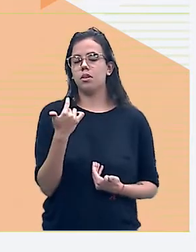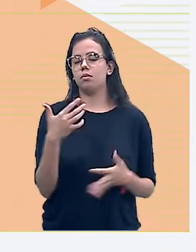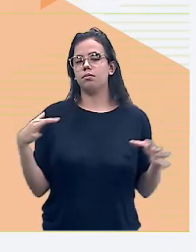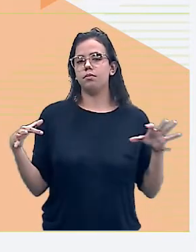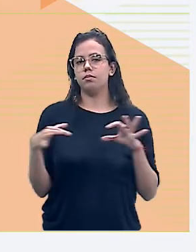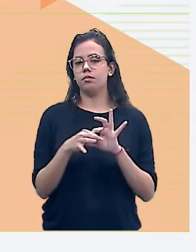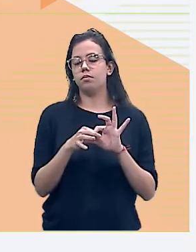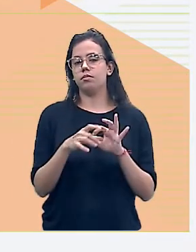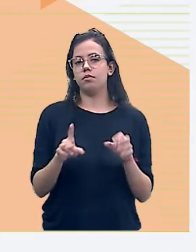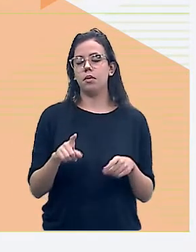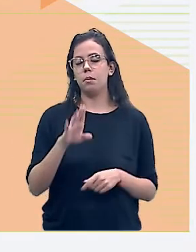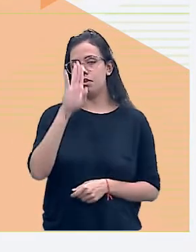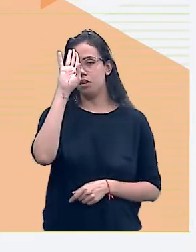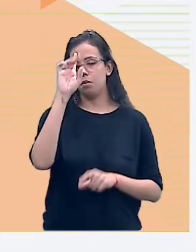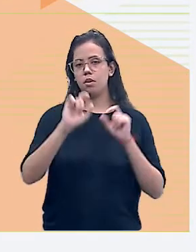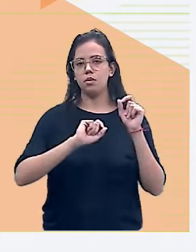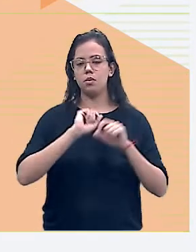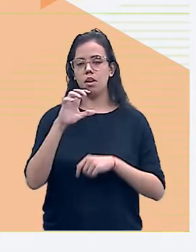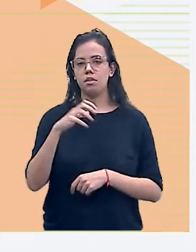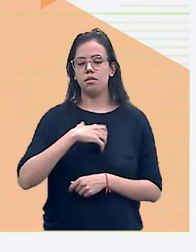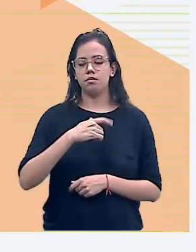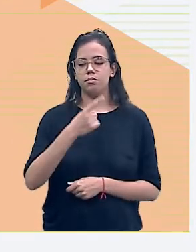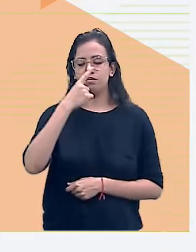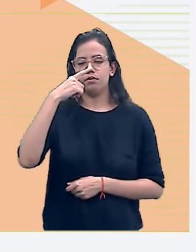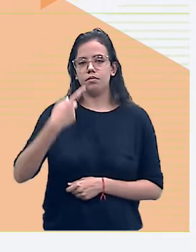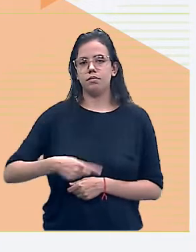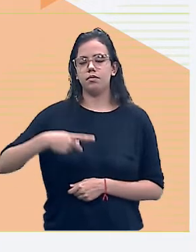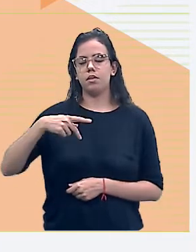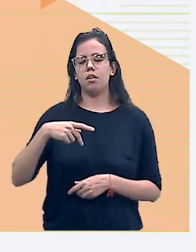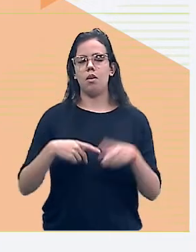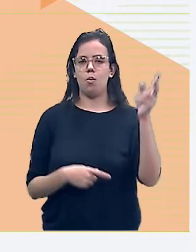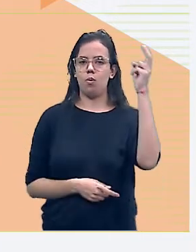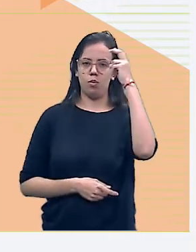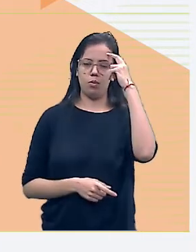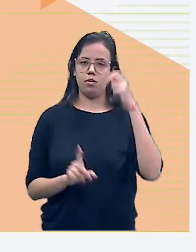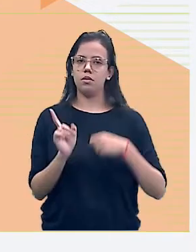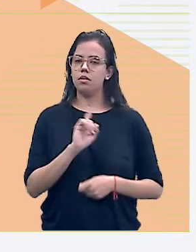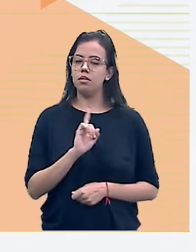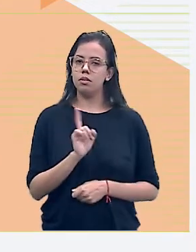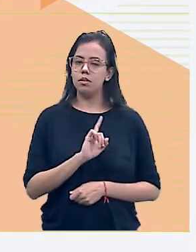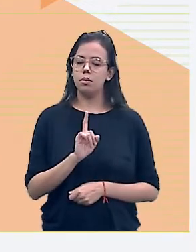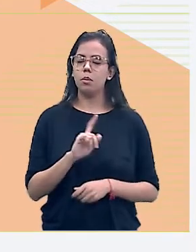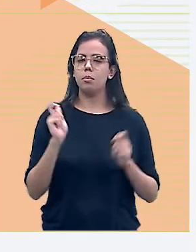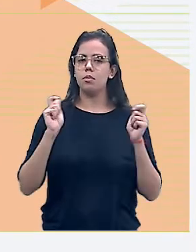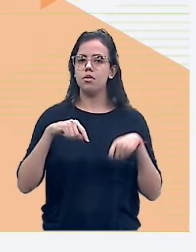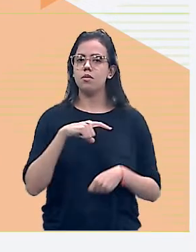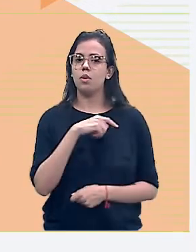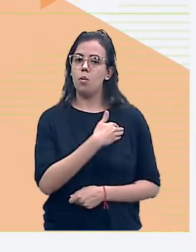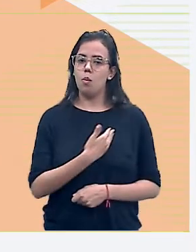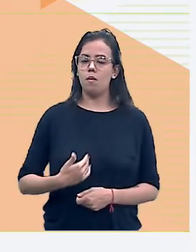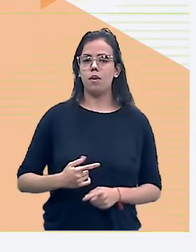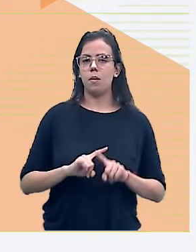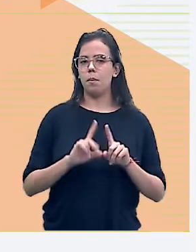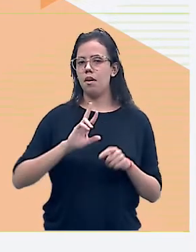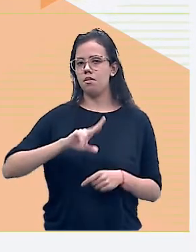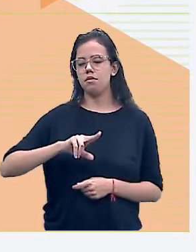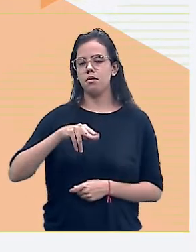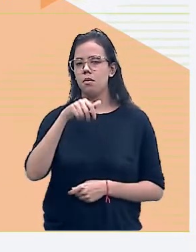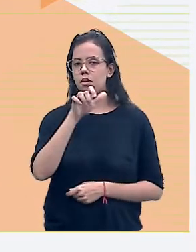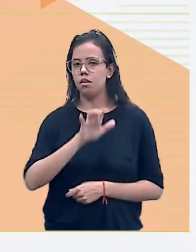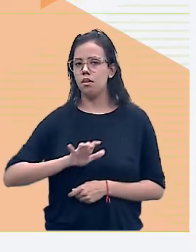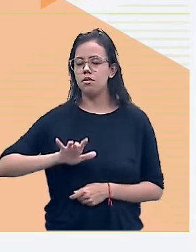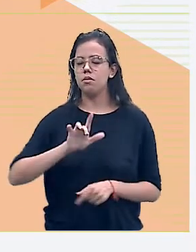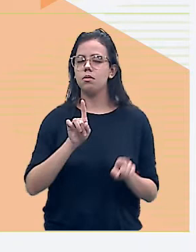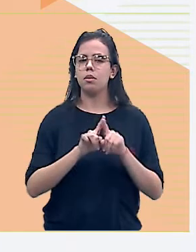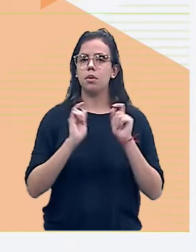consideração necessariamente a questão do sentimento de pertencimento cultural Você pode ter um estado que não é nação Ok E